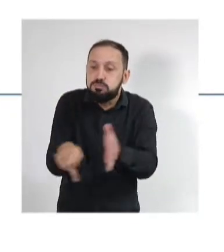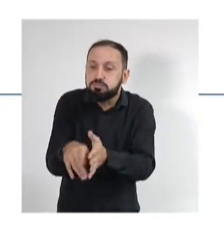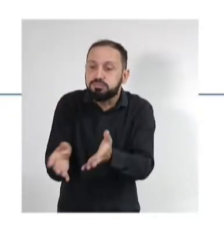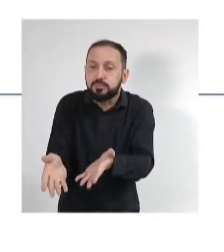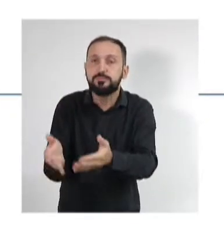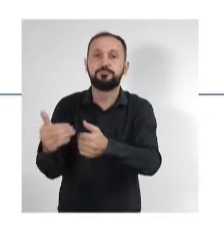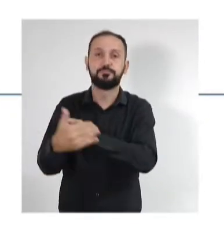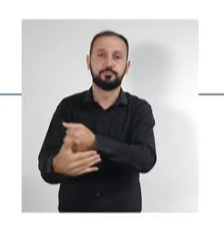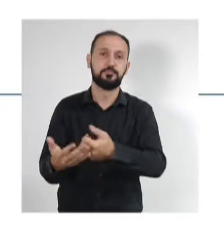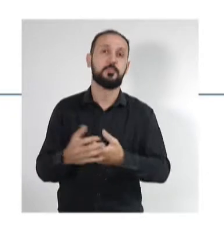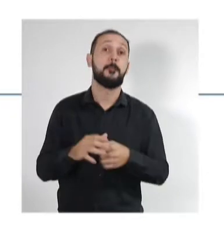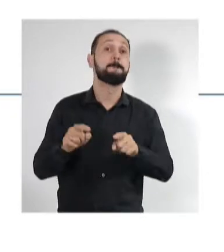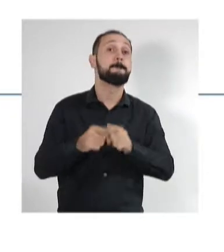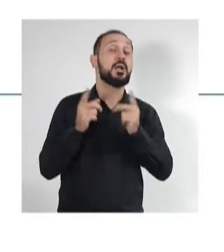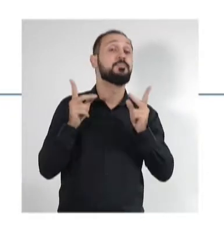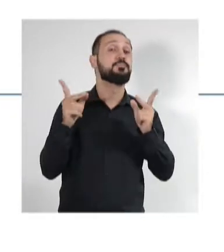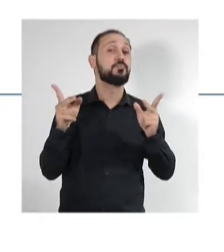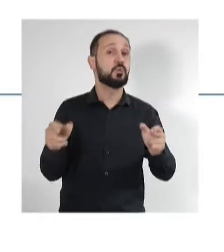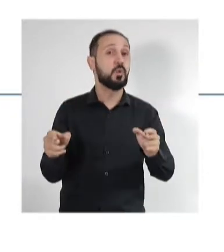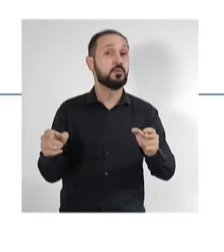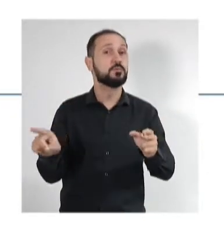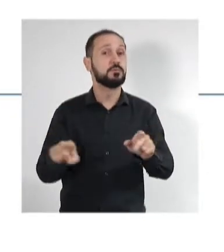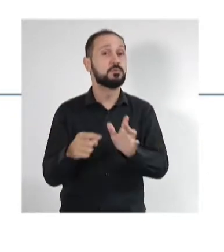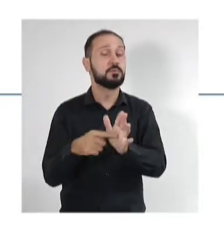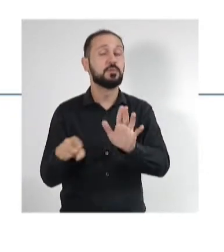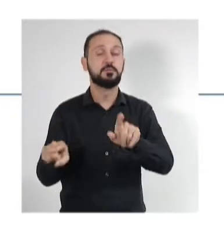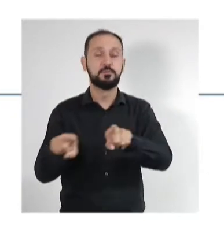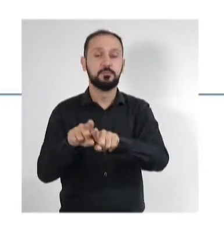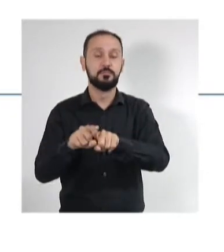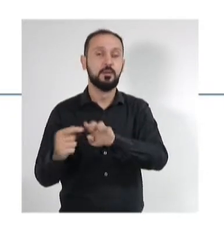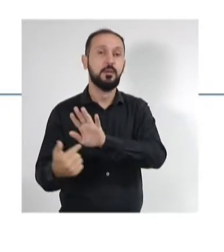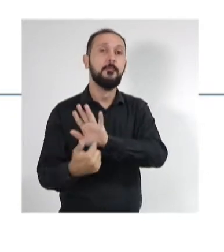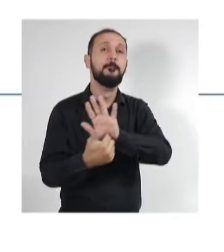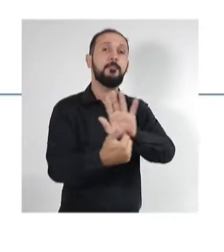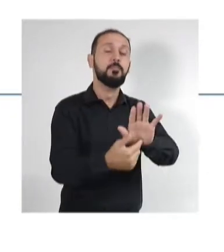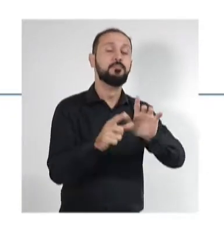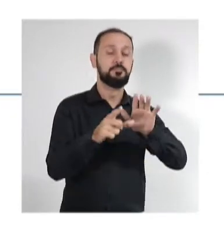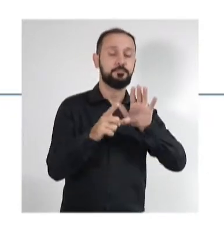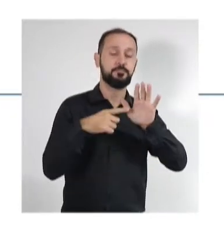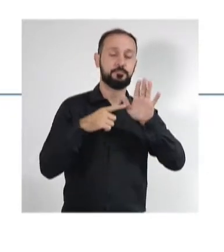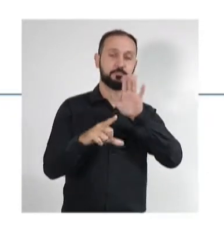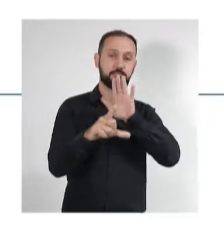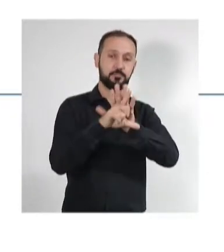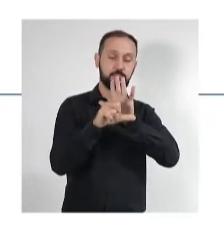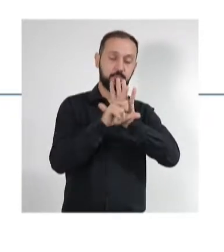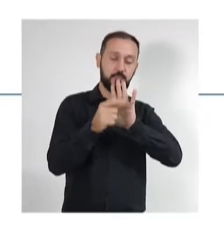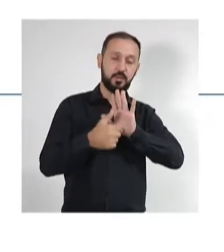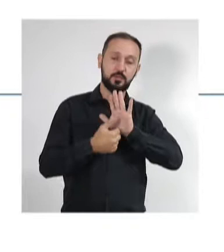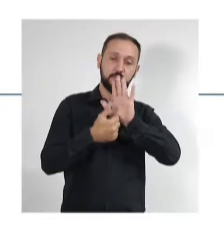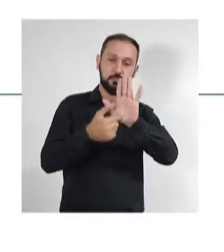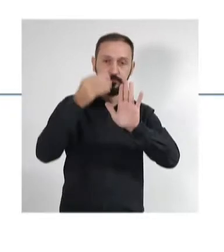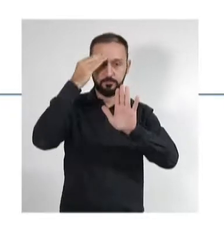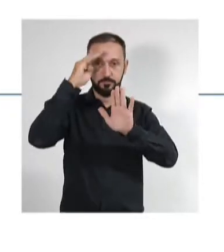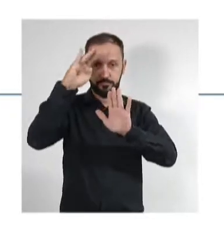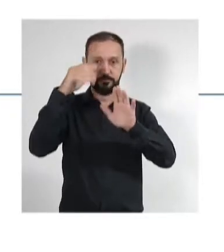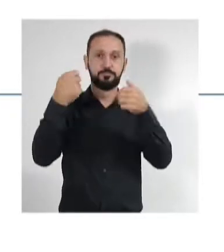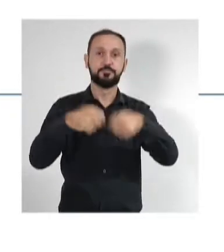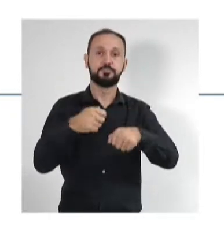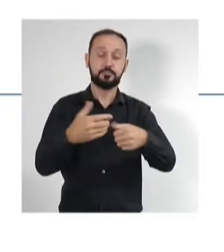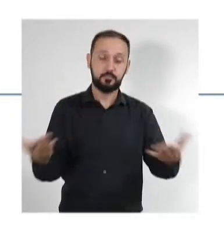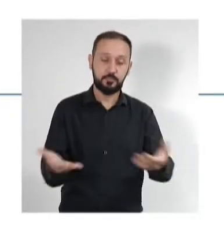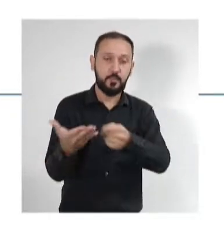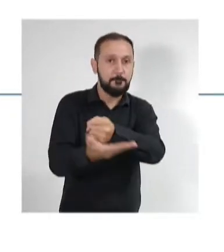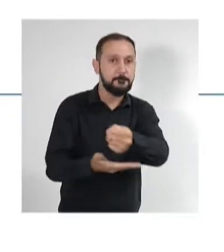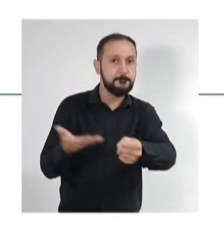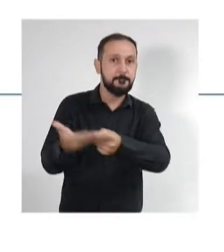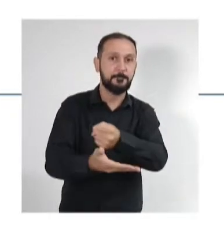dados, mas que, ao mesmo tempo, induz inovações. É uma lei principiológica, ela é uma lei ex post, é uma lei necessária para que a